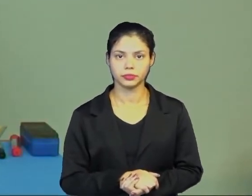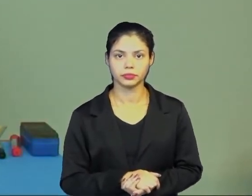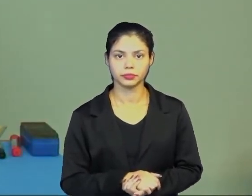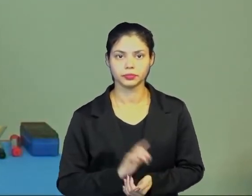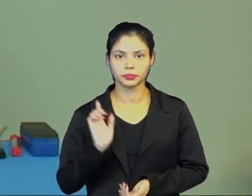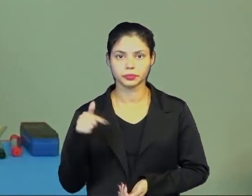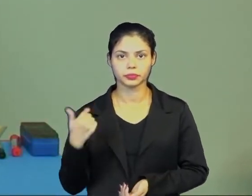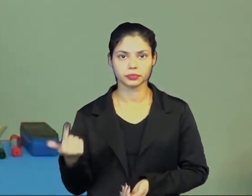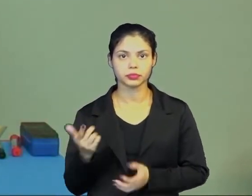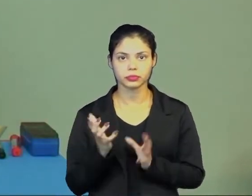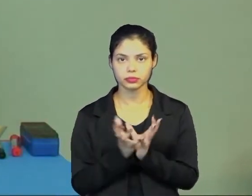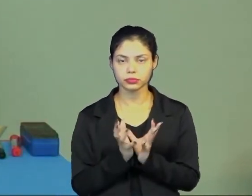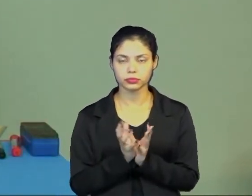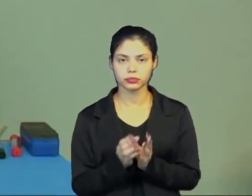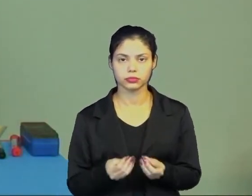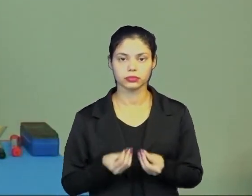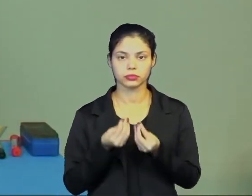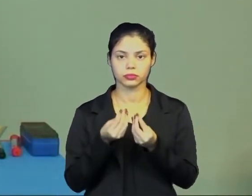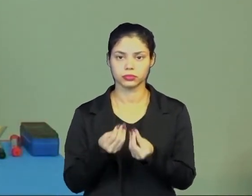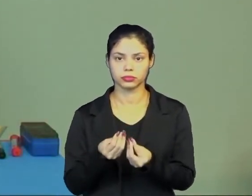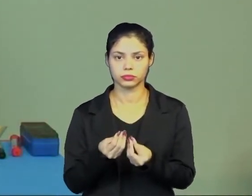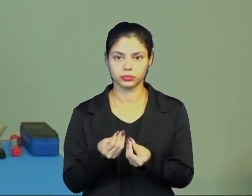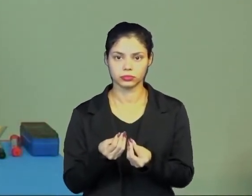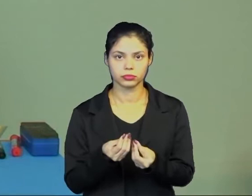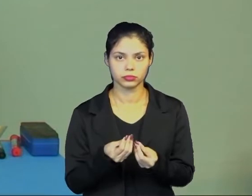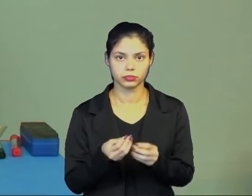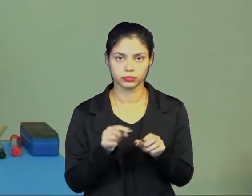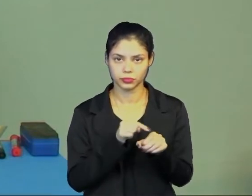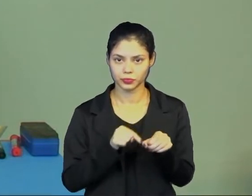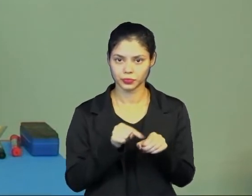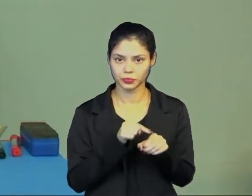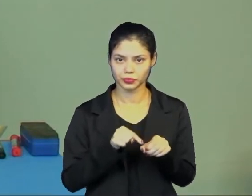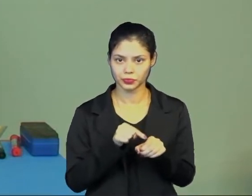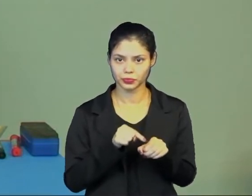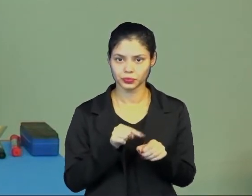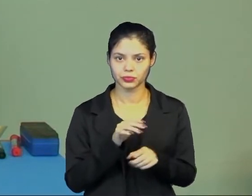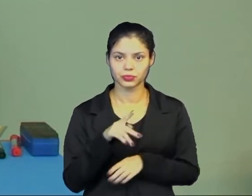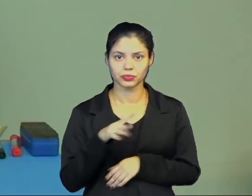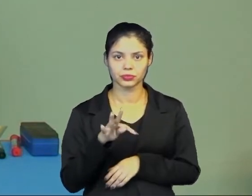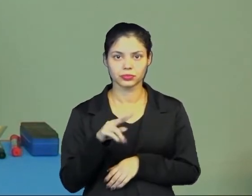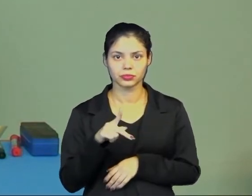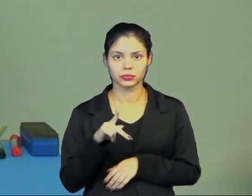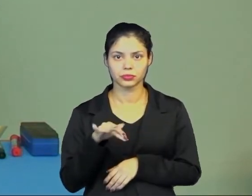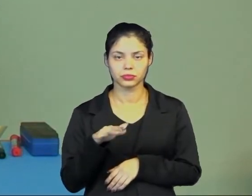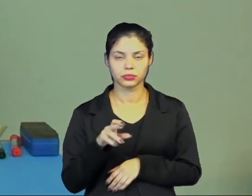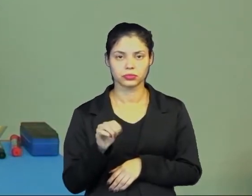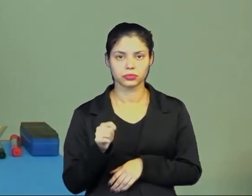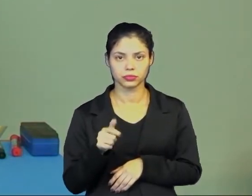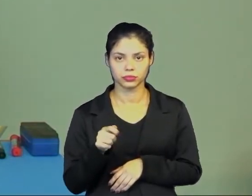A outra coleção que eu trouxe para vocês é de tampinhas. Olha só.